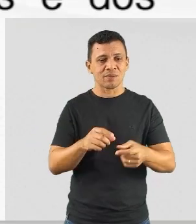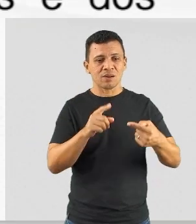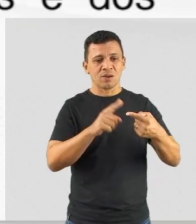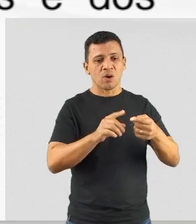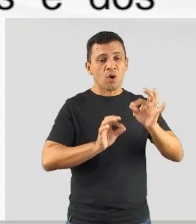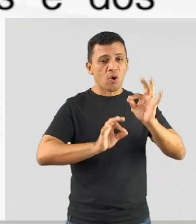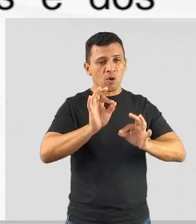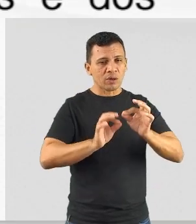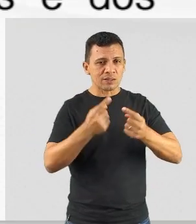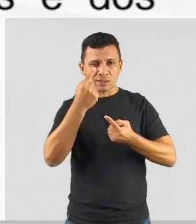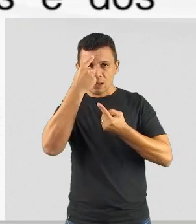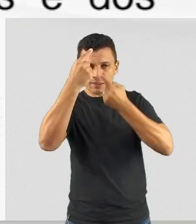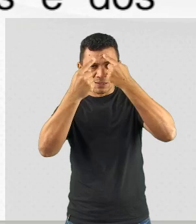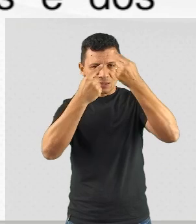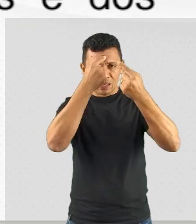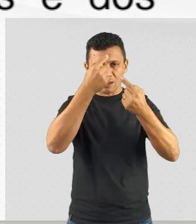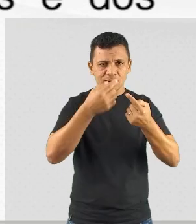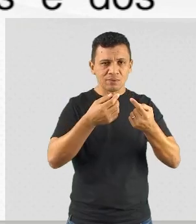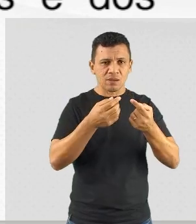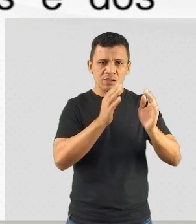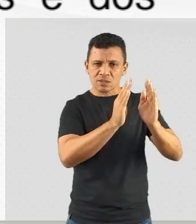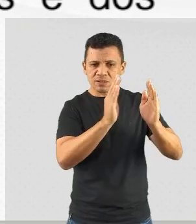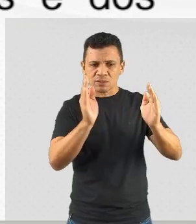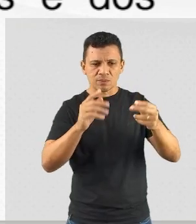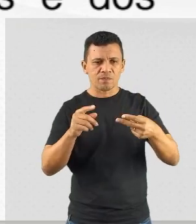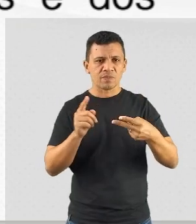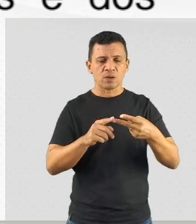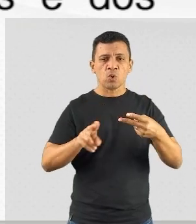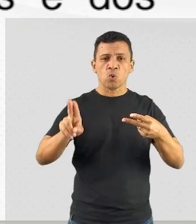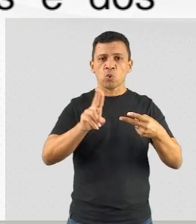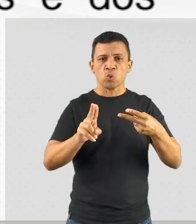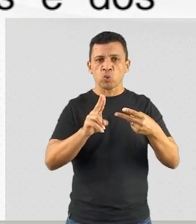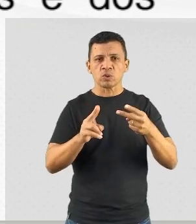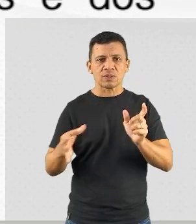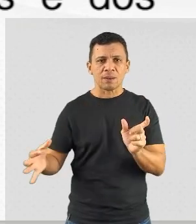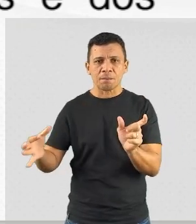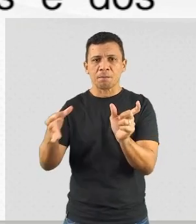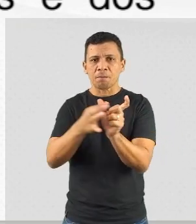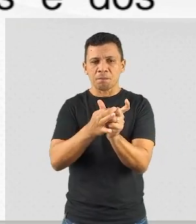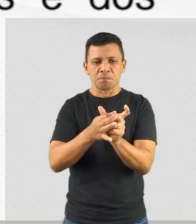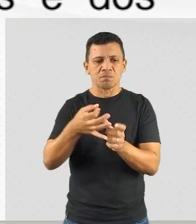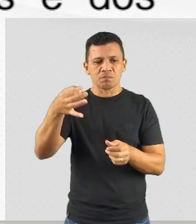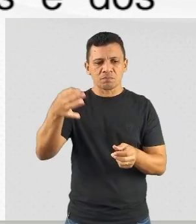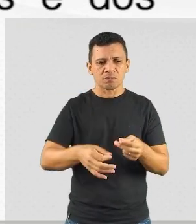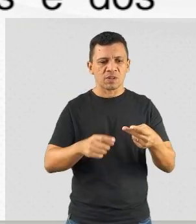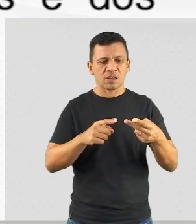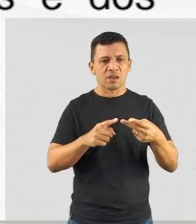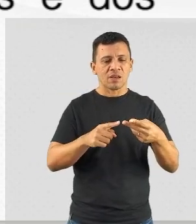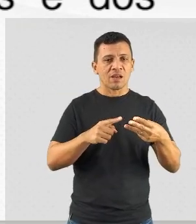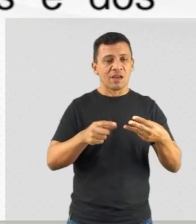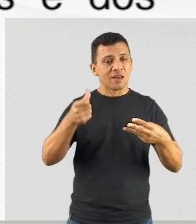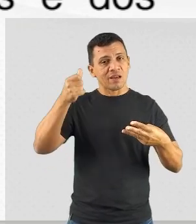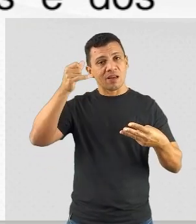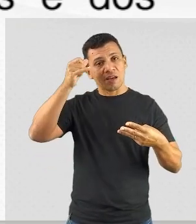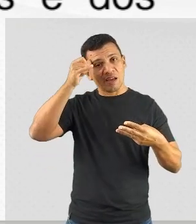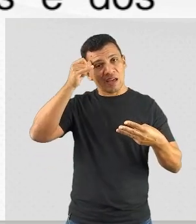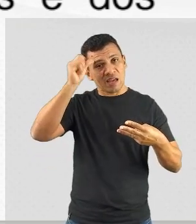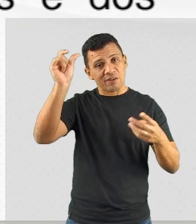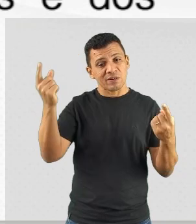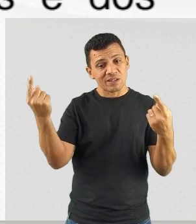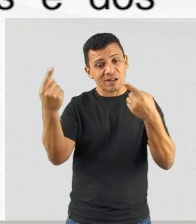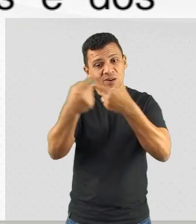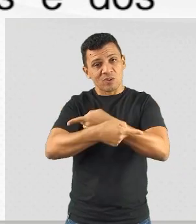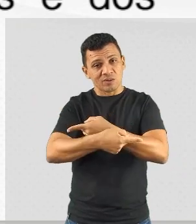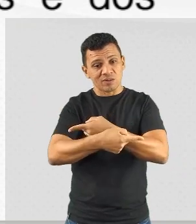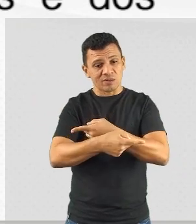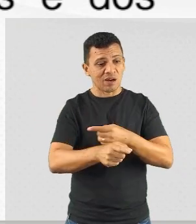ideias de forma lógica e sequencial, usar conectivos e elementos de coesão, né? Evitar contradições internas. Eu falo uma informação,